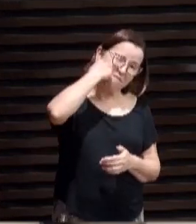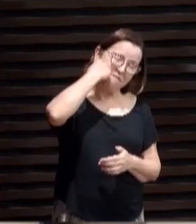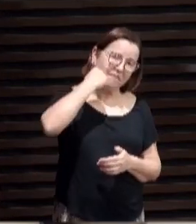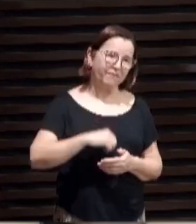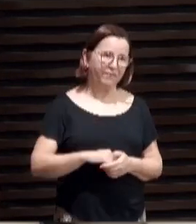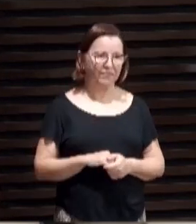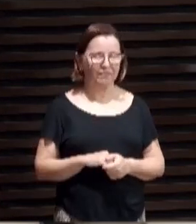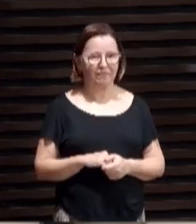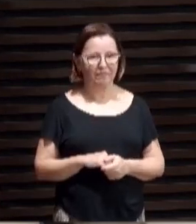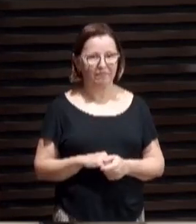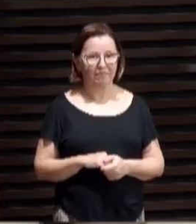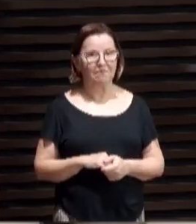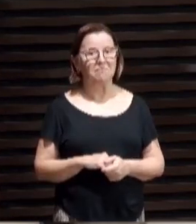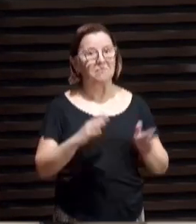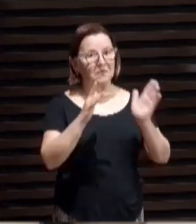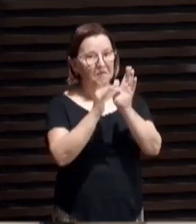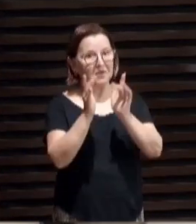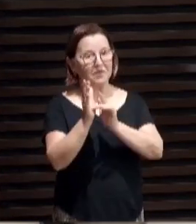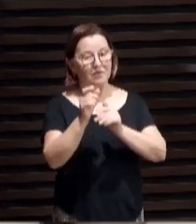Que equilíbrio, né?